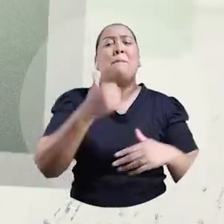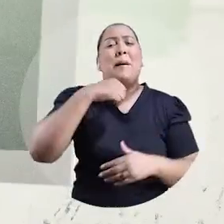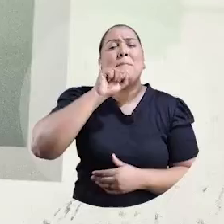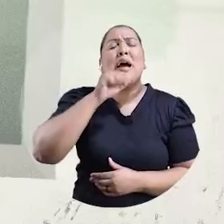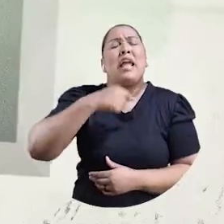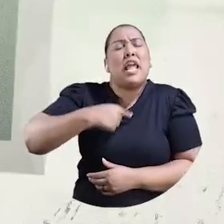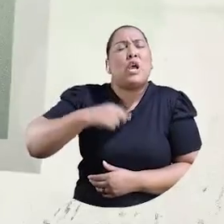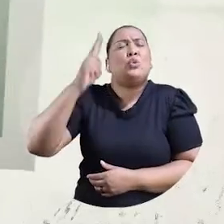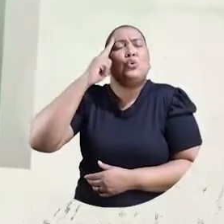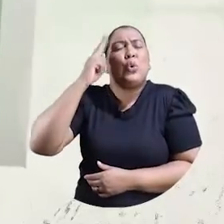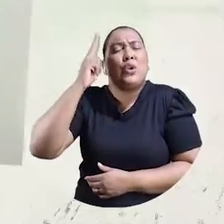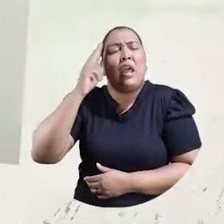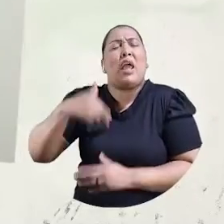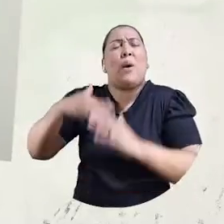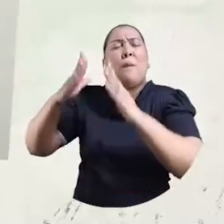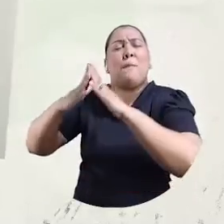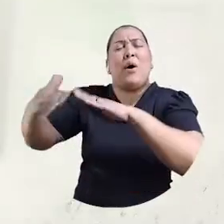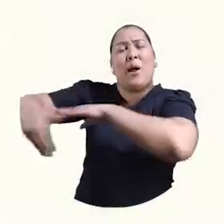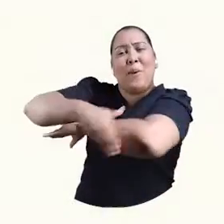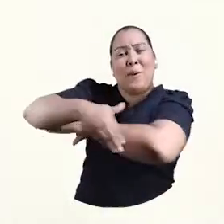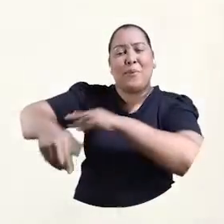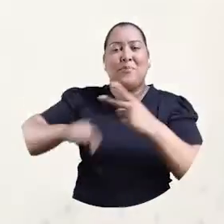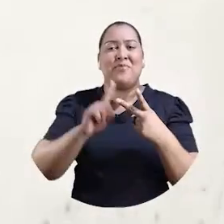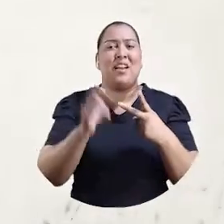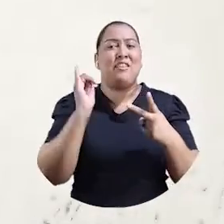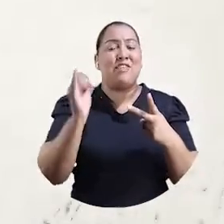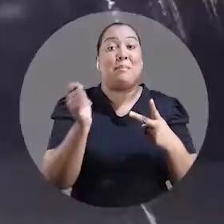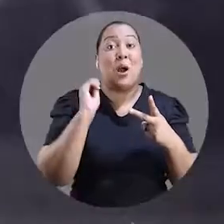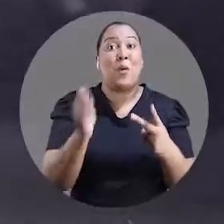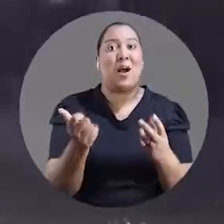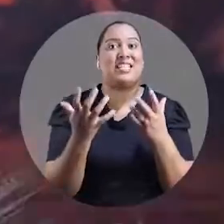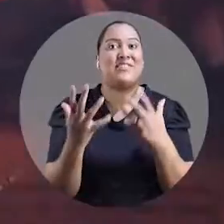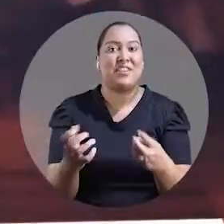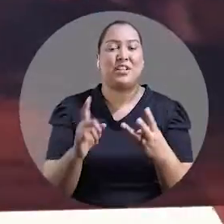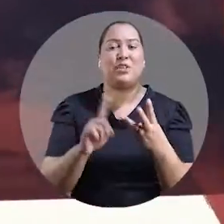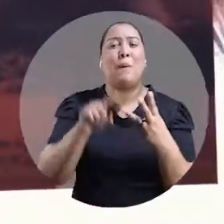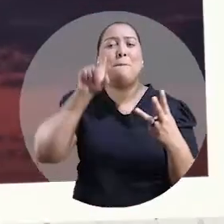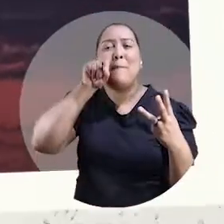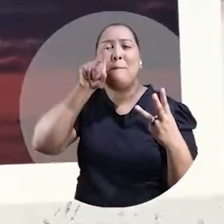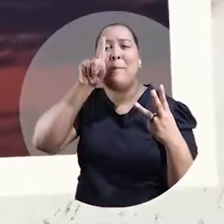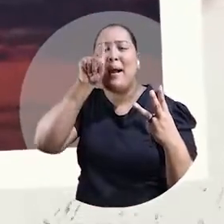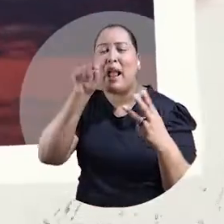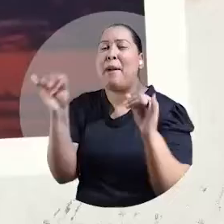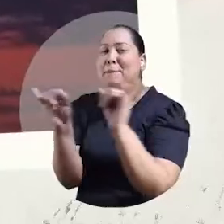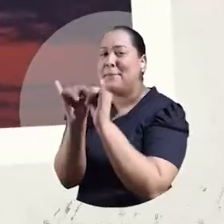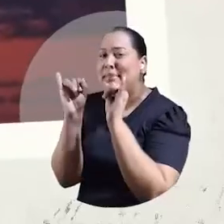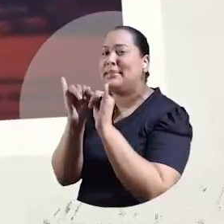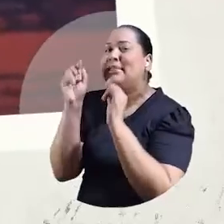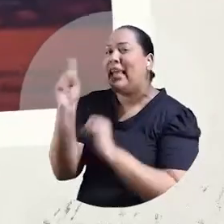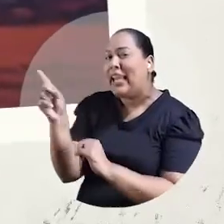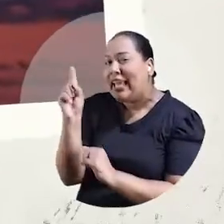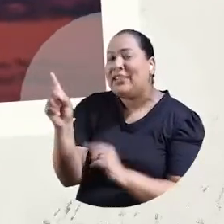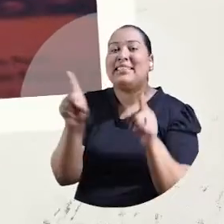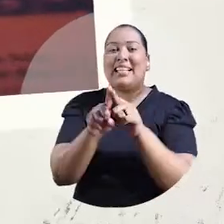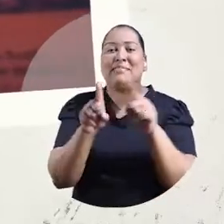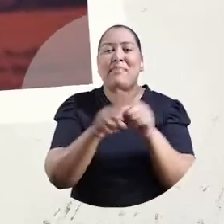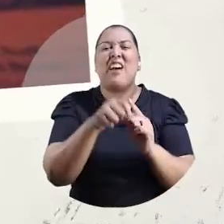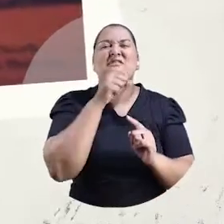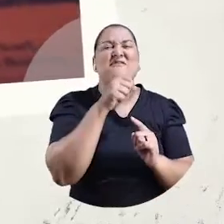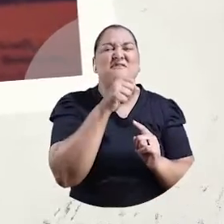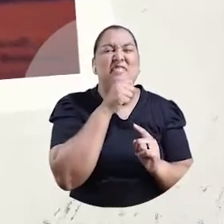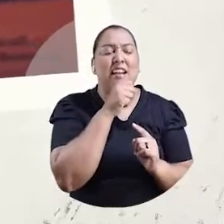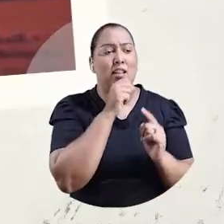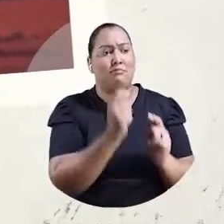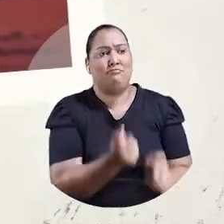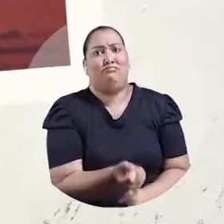Mamãe Sonhei que Era um Menino de Rua, Fábula do Quase Frito, Papagaio Besterento e a Velha Cabulosa,